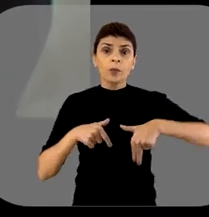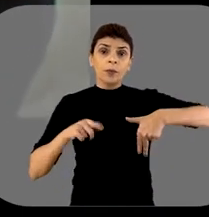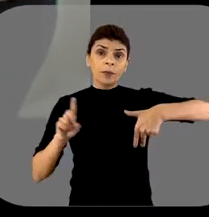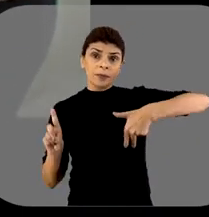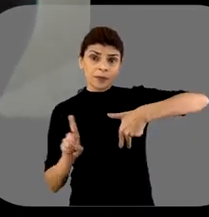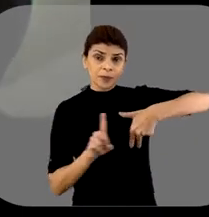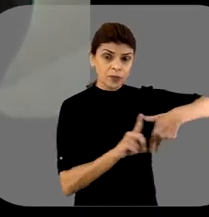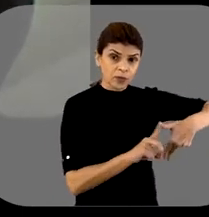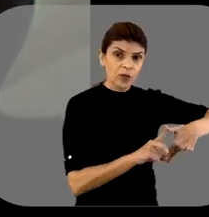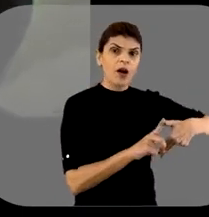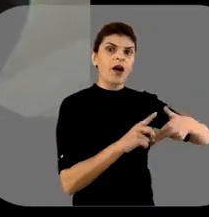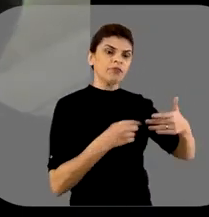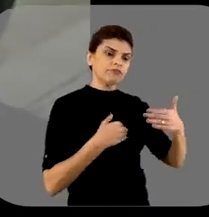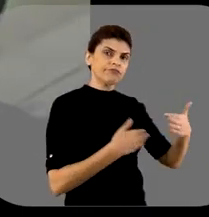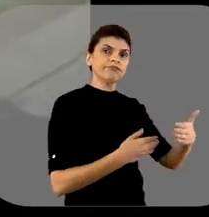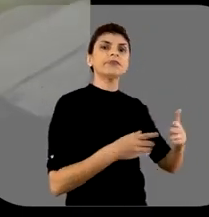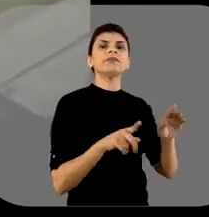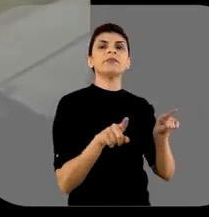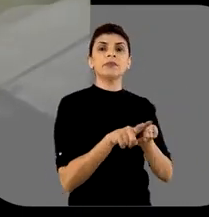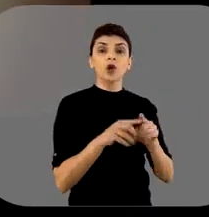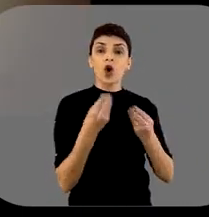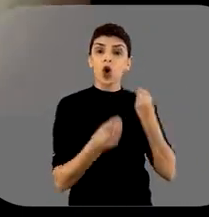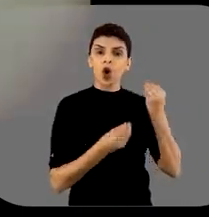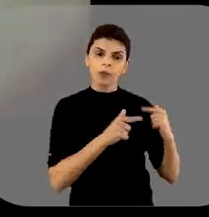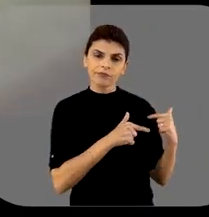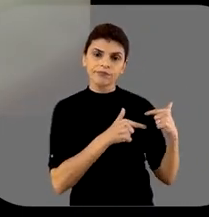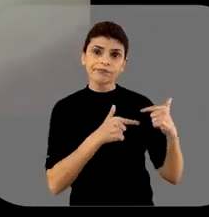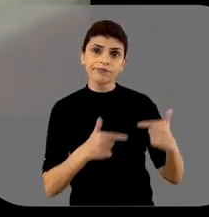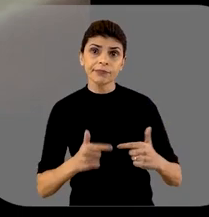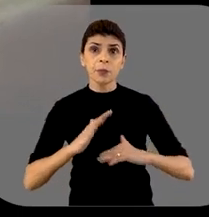prontuário transdisciplinar, modos de operar,